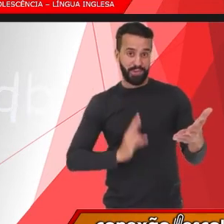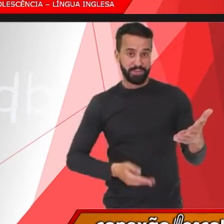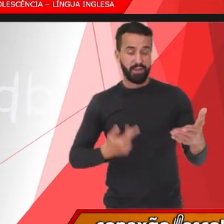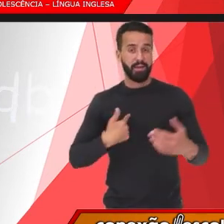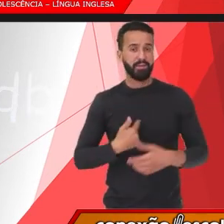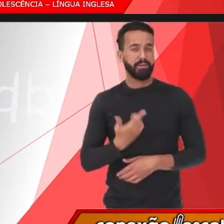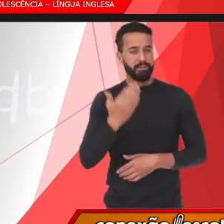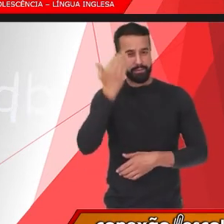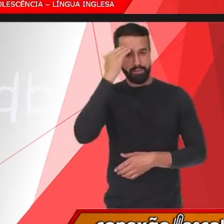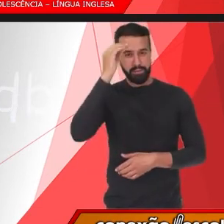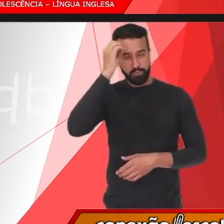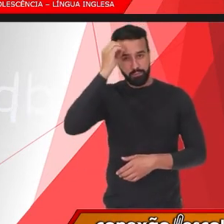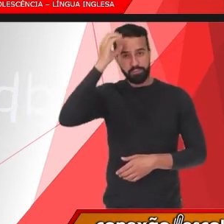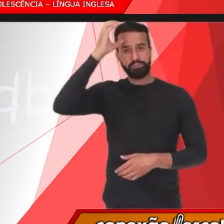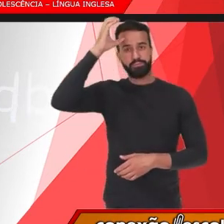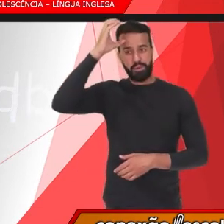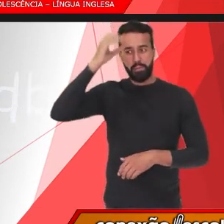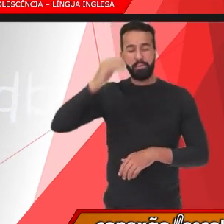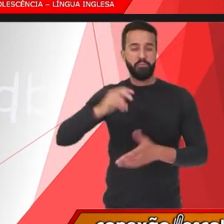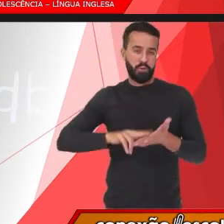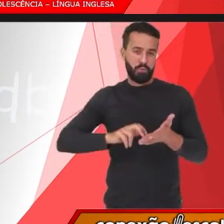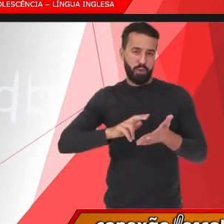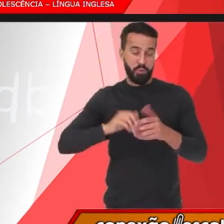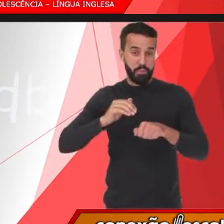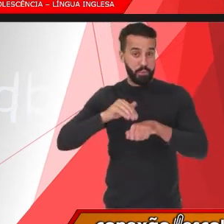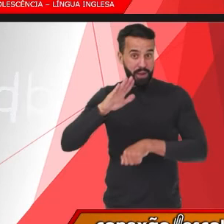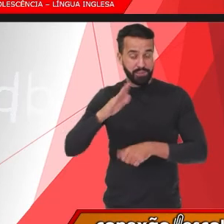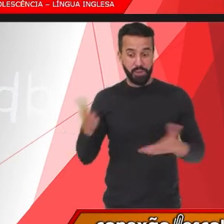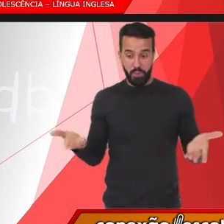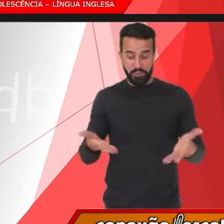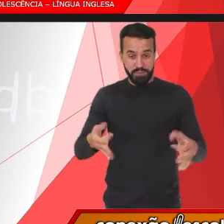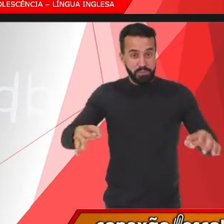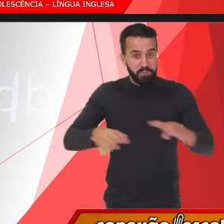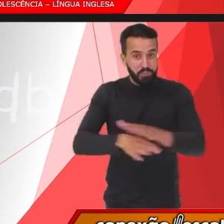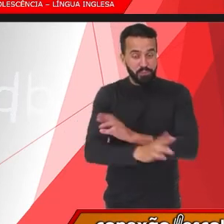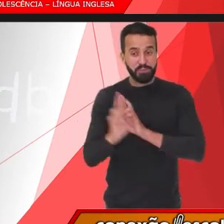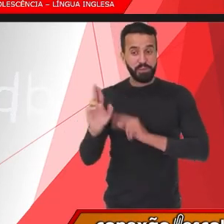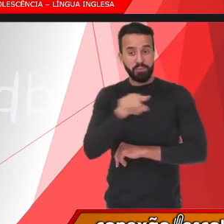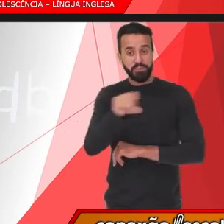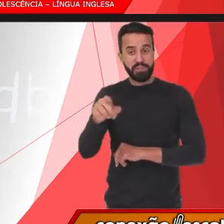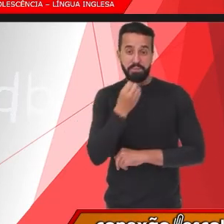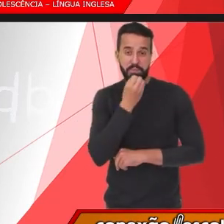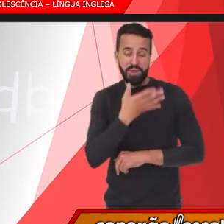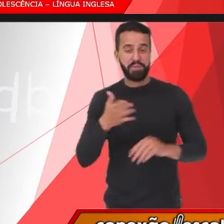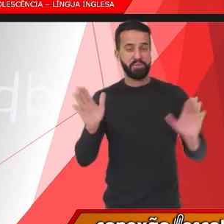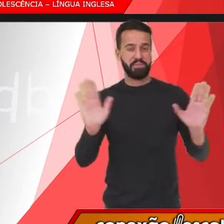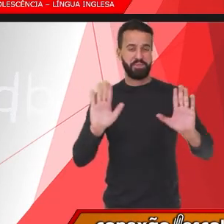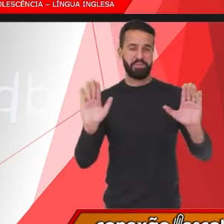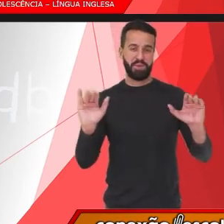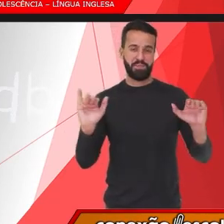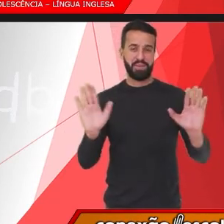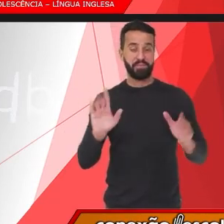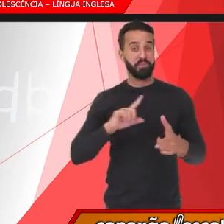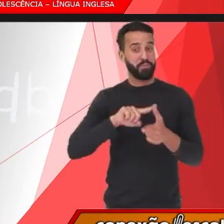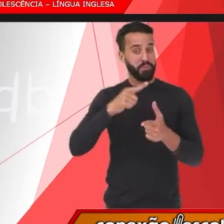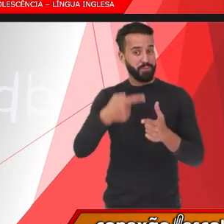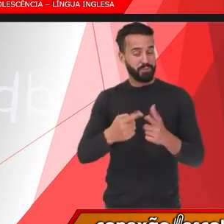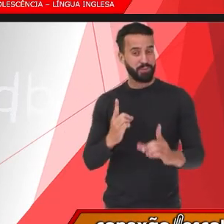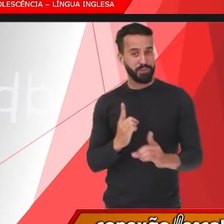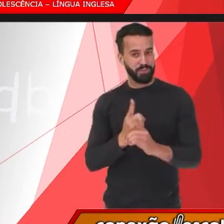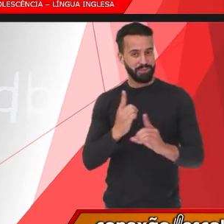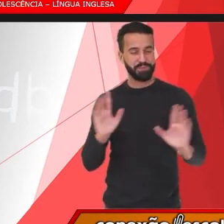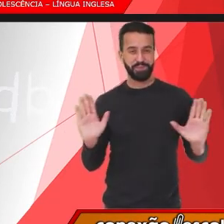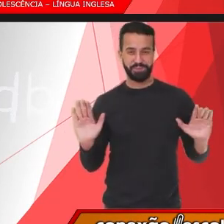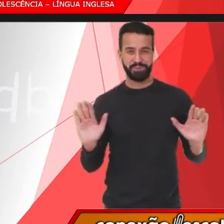mais o seu vocabulário. Bom, por hoje é só. Espero que vocês fiquem bem. Bye, bye. Vejo vocês em um próximo momento.